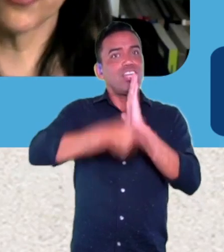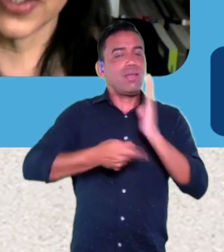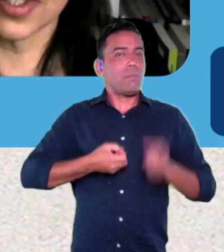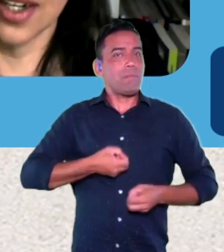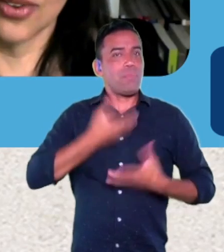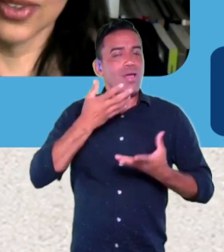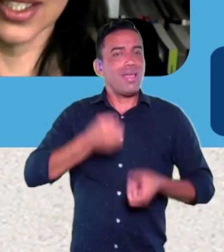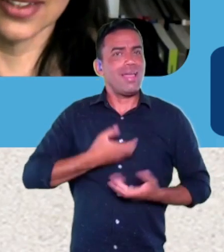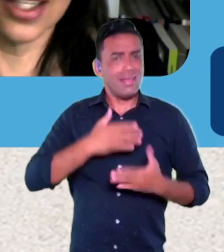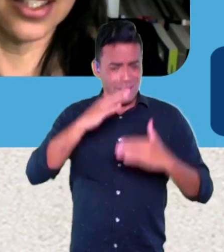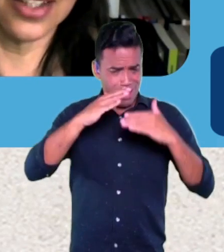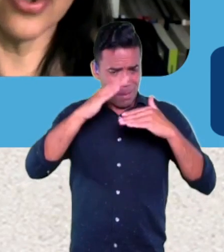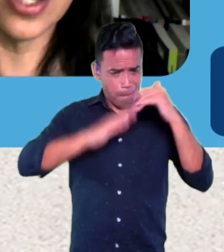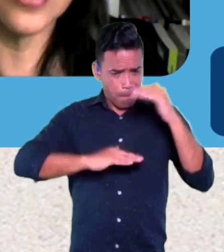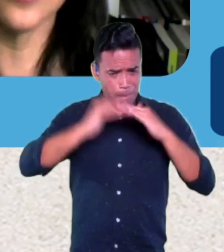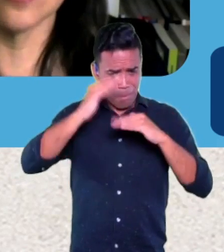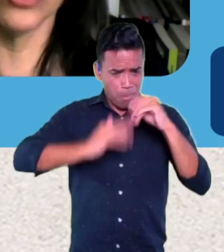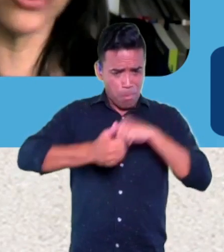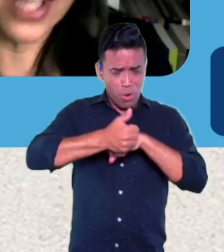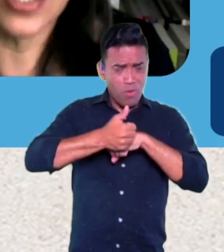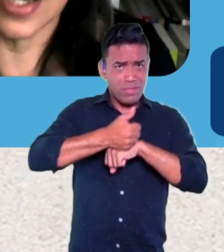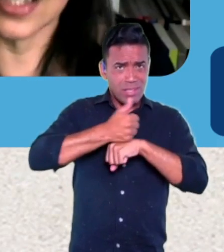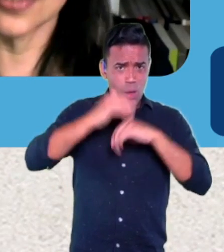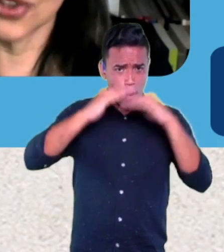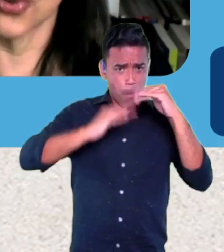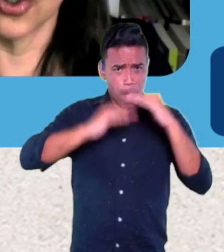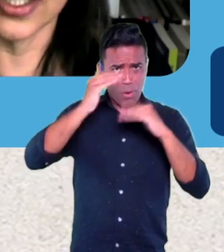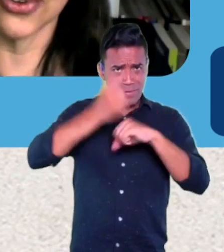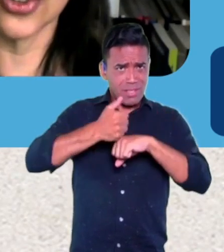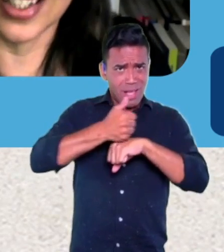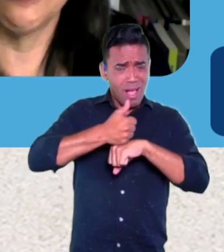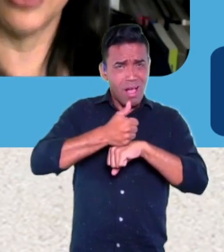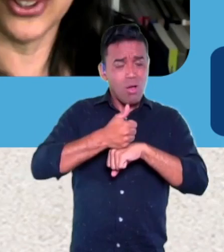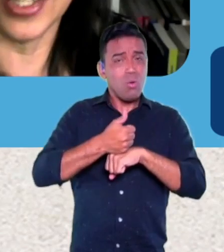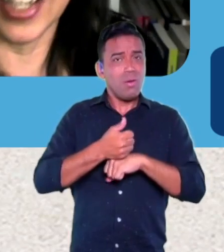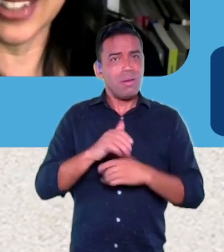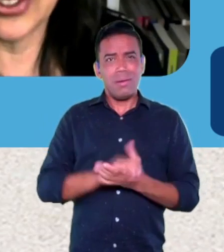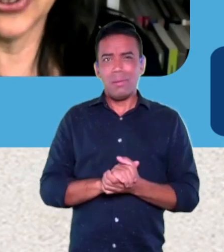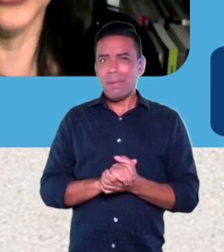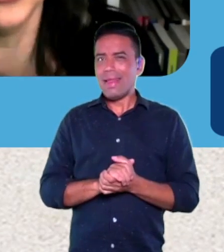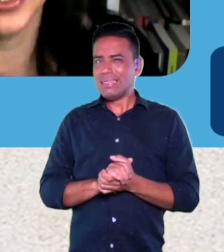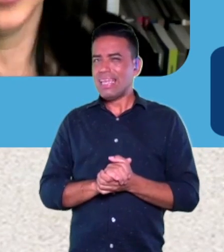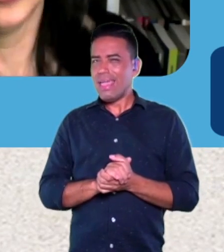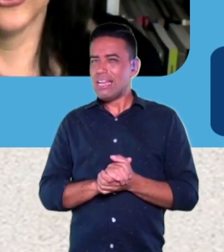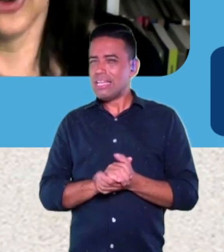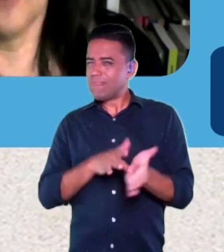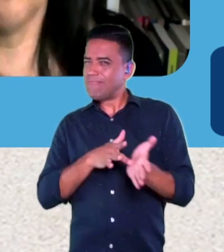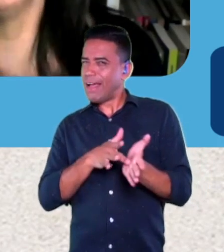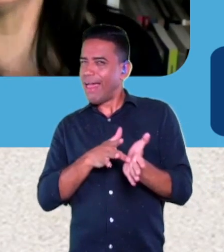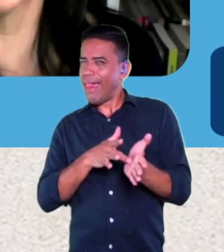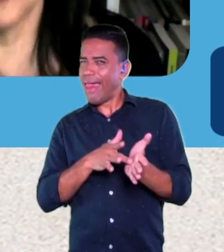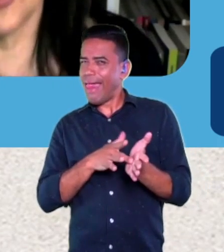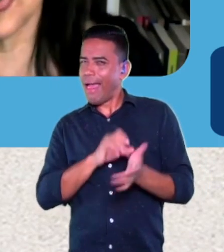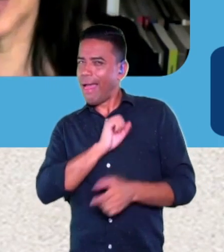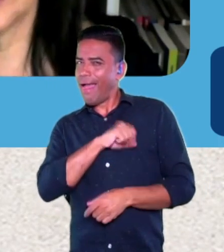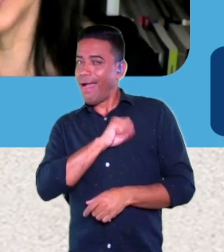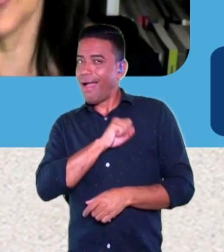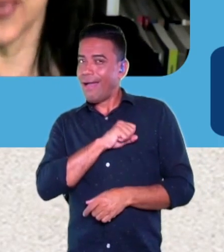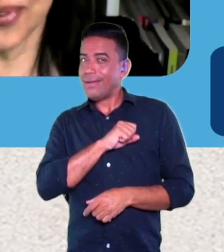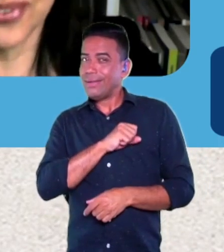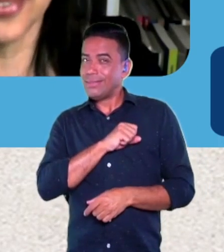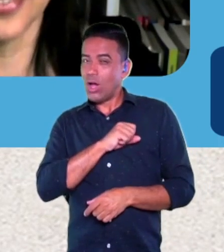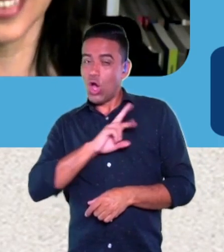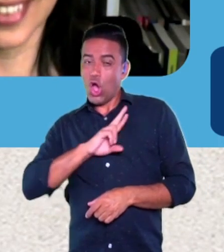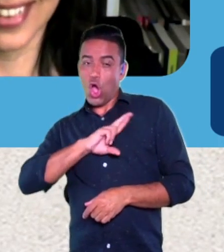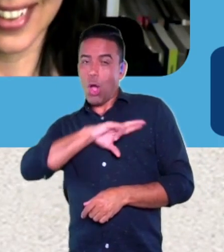Isso é profissão, né? Então, e ele é muito sarcástico com isso. Você deve ter notado que eu não Sim, estou romantizando de jeito não,